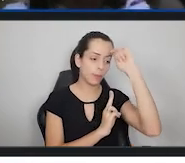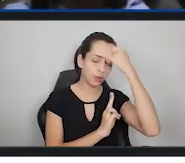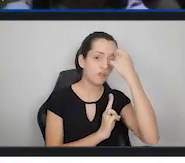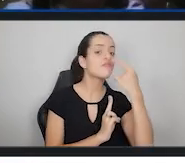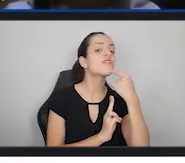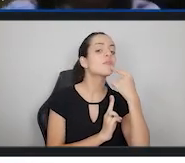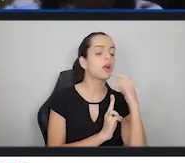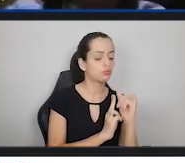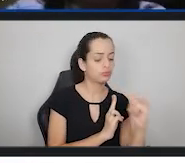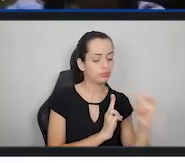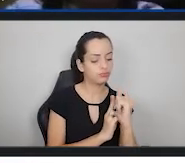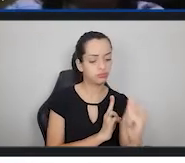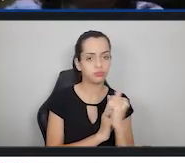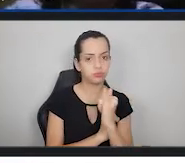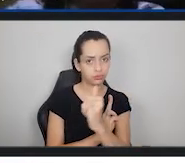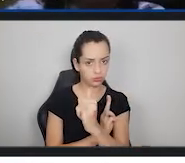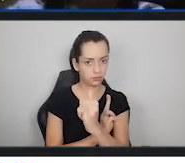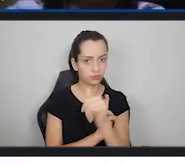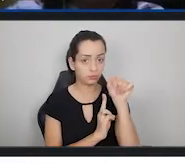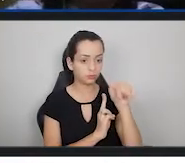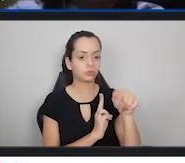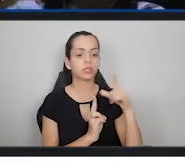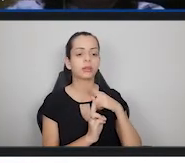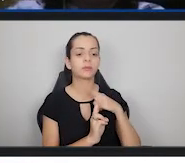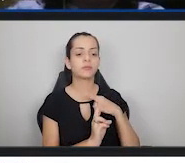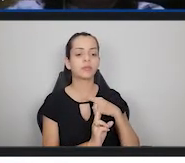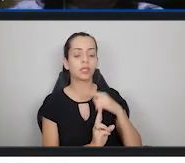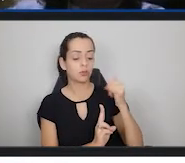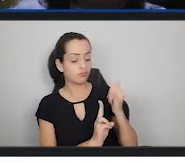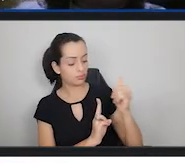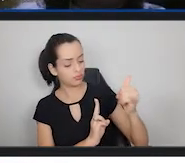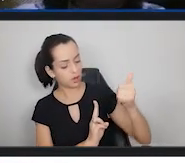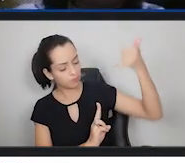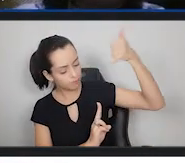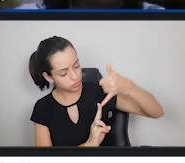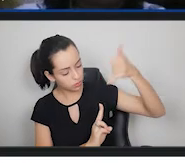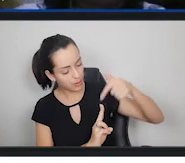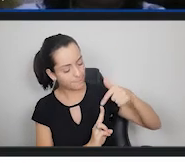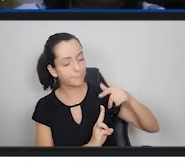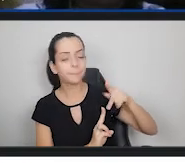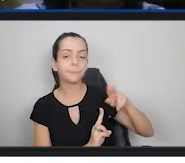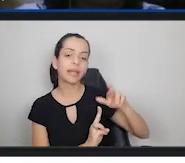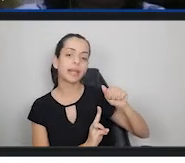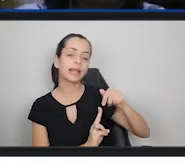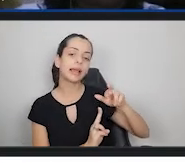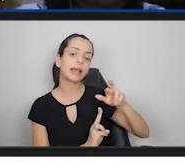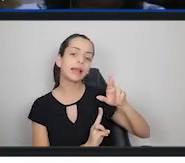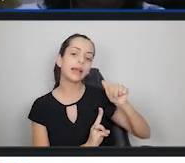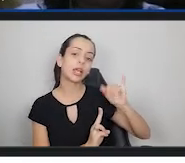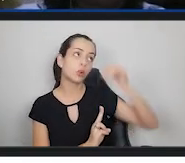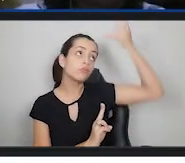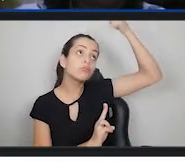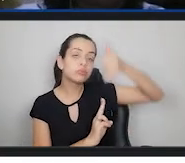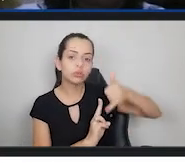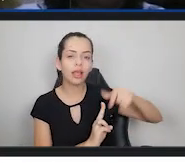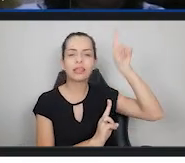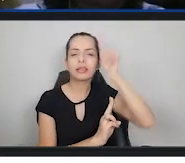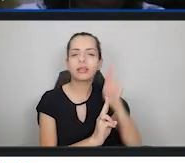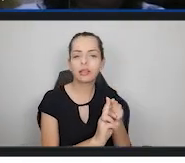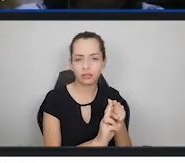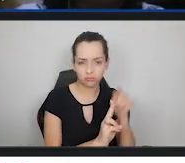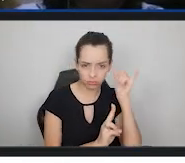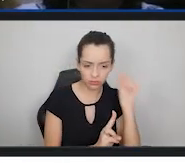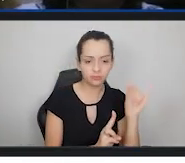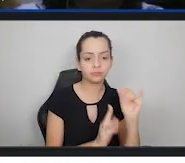Principais componentes, falando de uma forma rápida aqui, nós temos a chegada de linha, azul, preto e vermelho